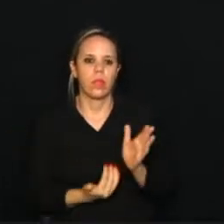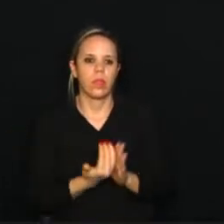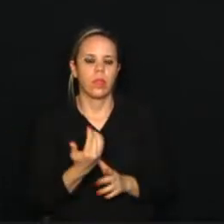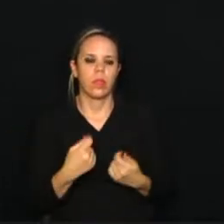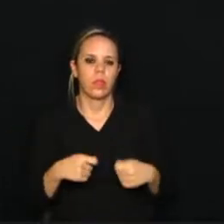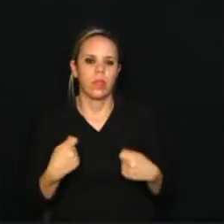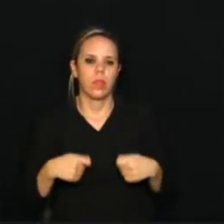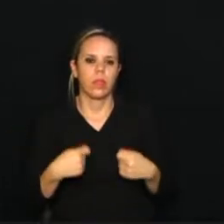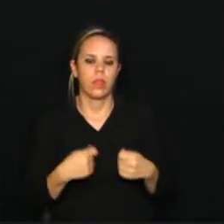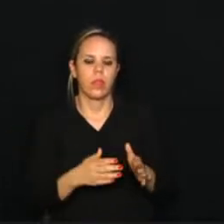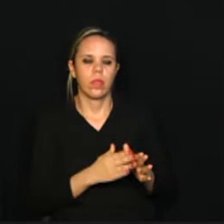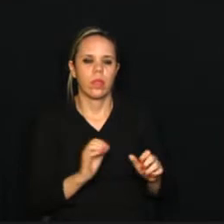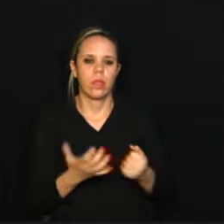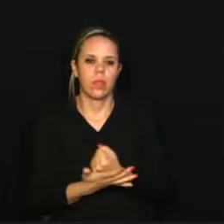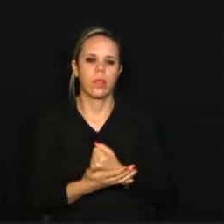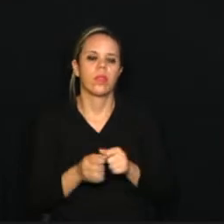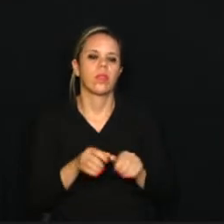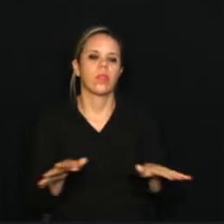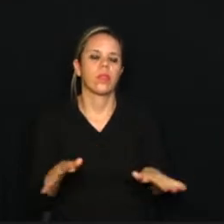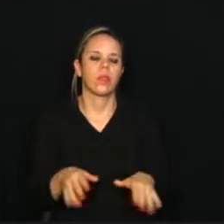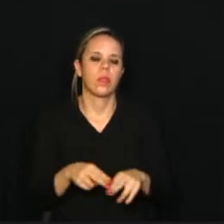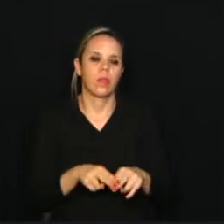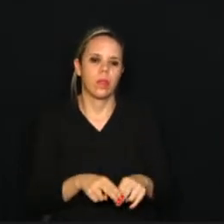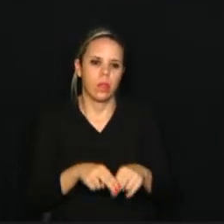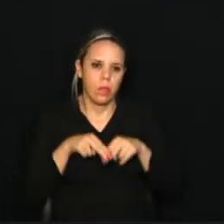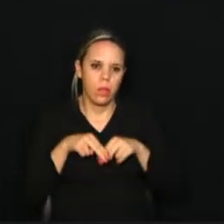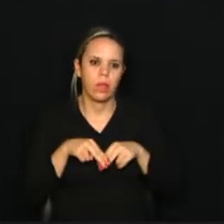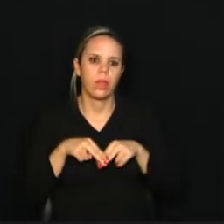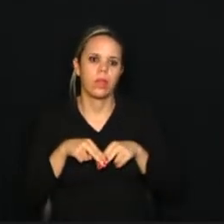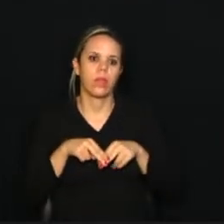demanda durante a pandemia decorrente de